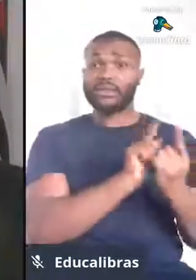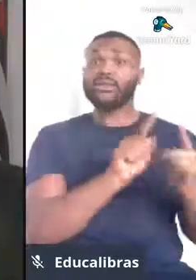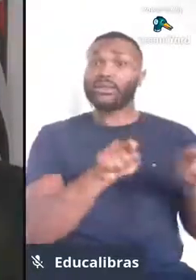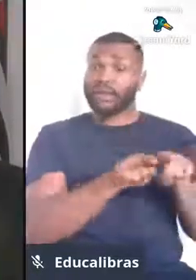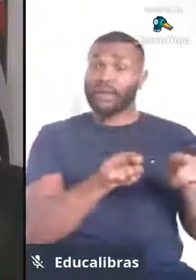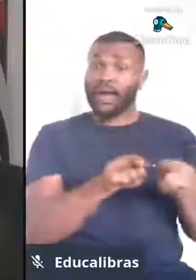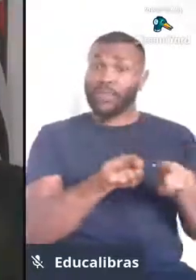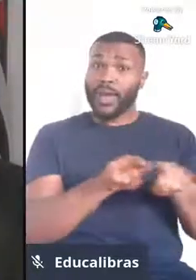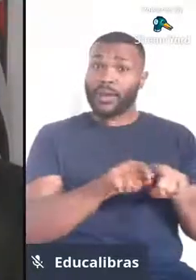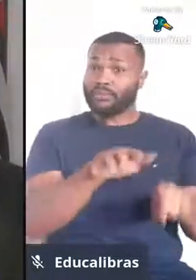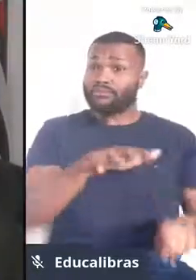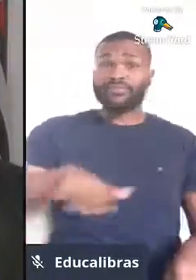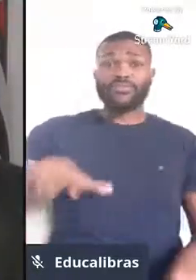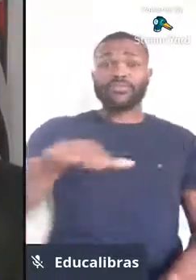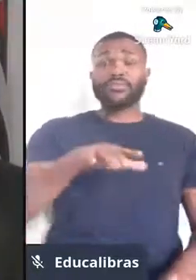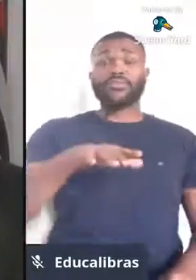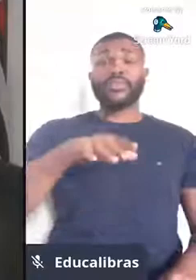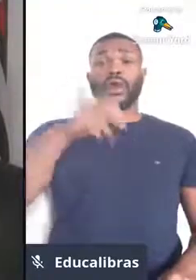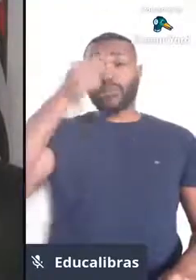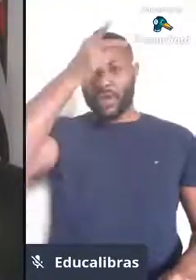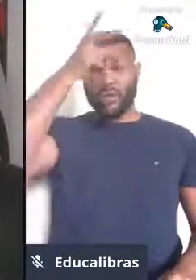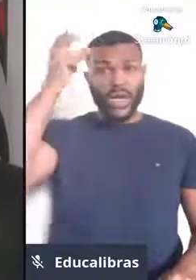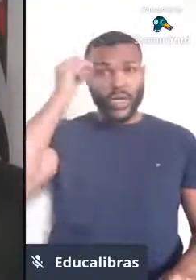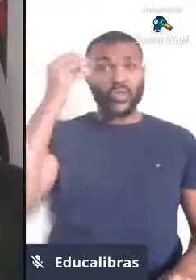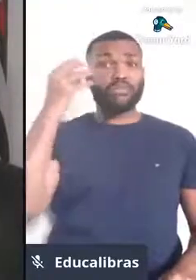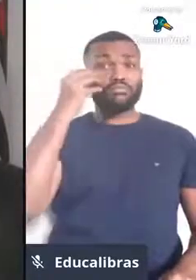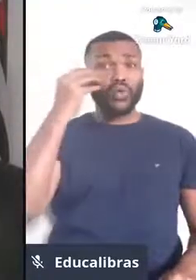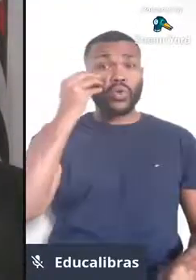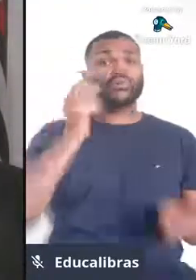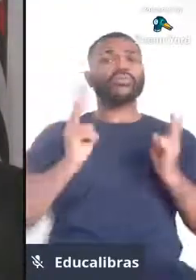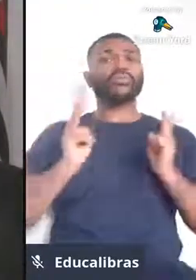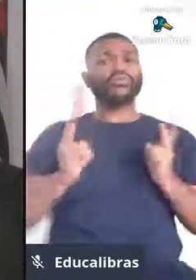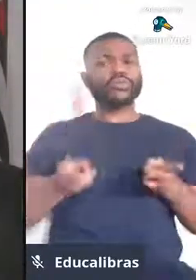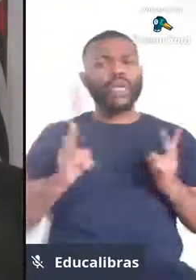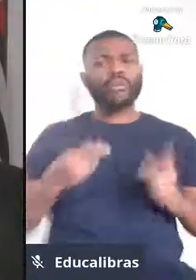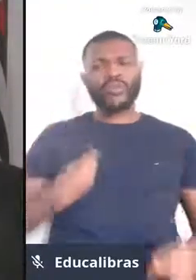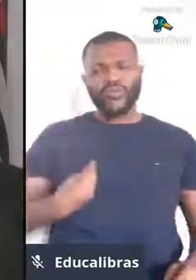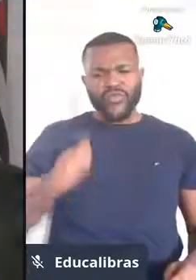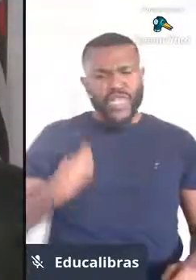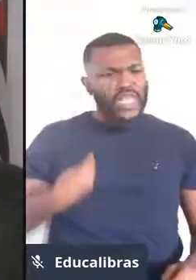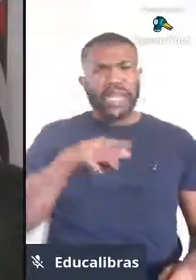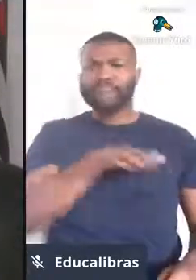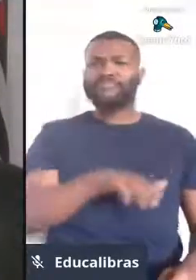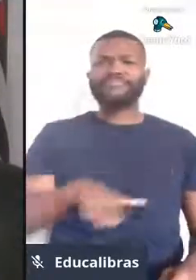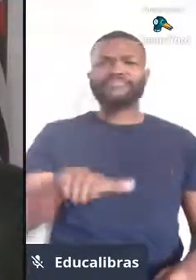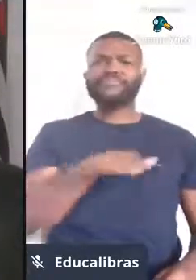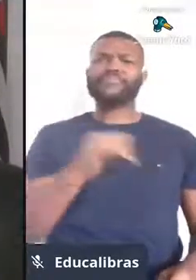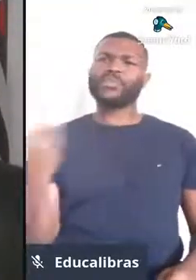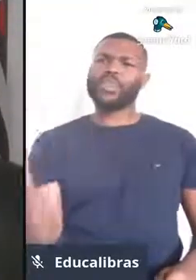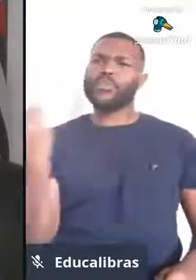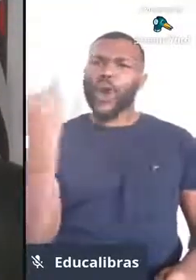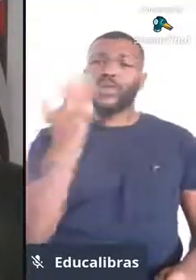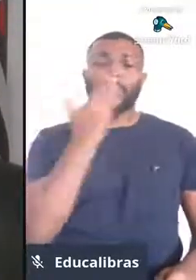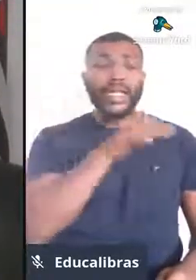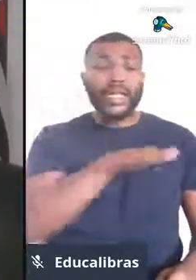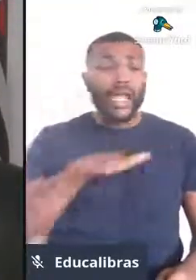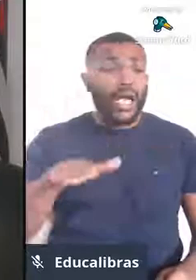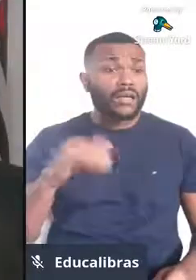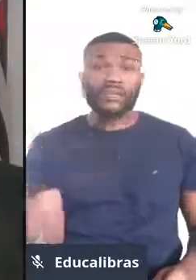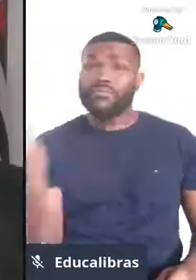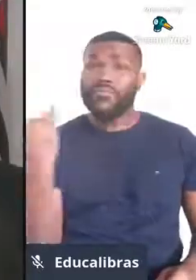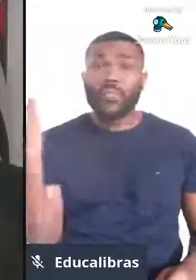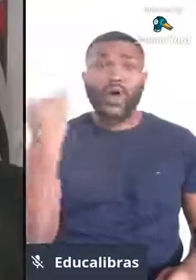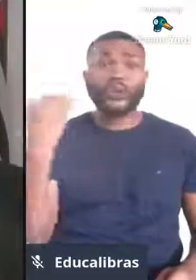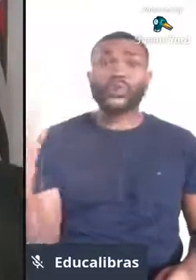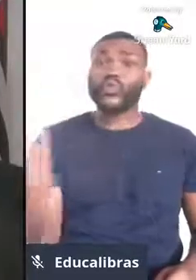dizer, o prefeito Bruno Covas sempre disse, toda a vida importa, toda a criança importa. Então, a ideia é não deixar ninguém